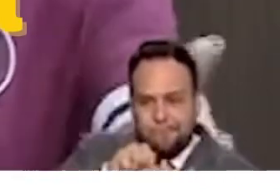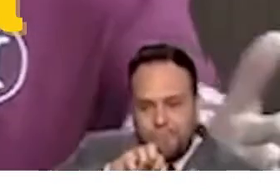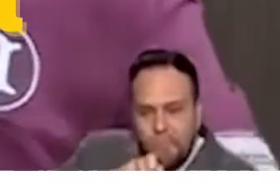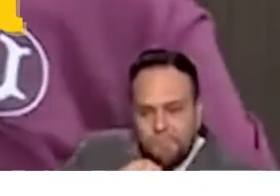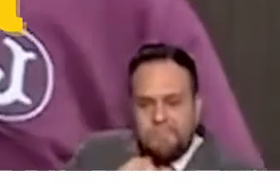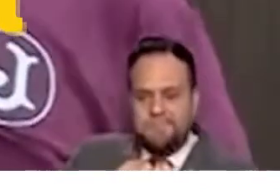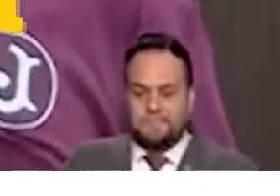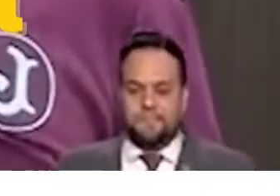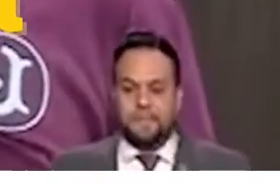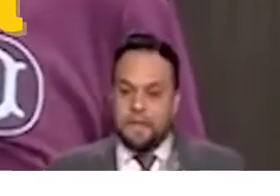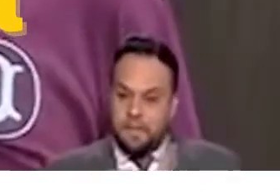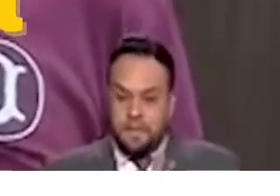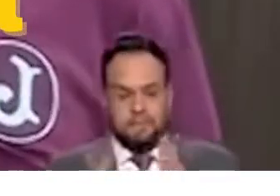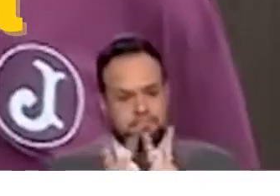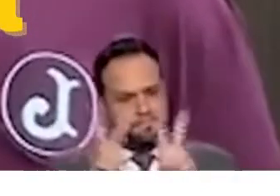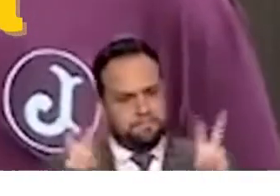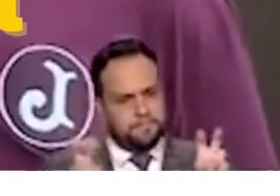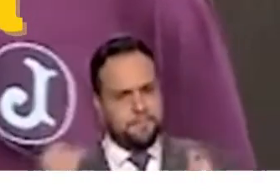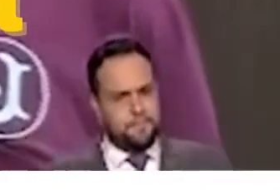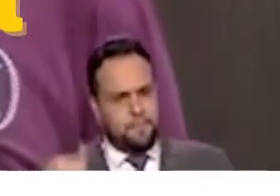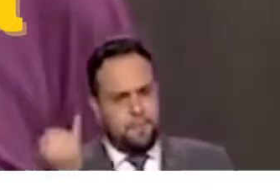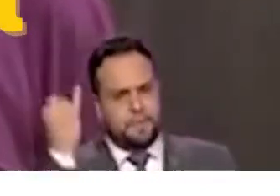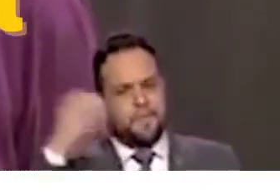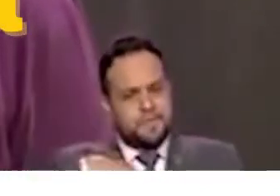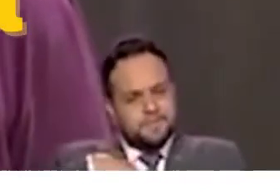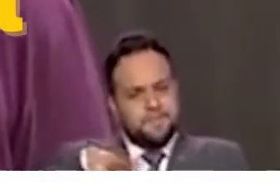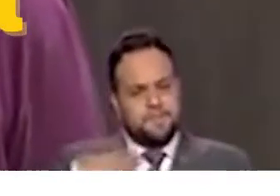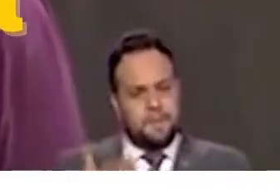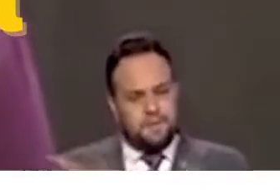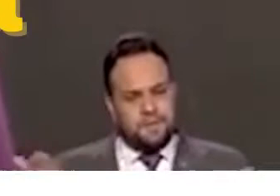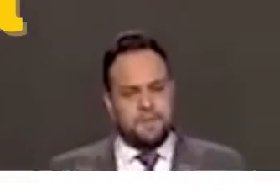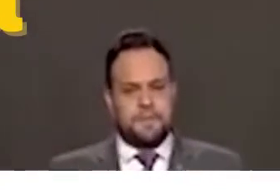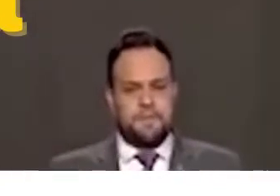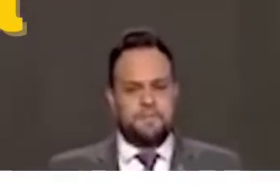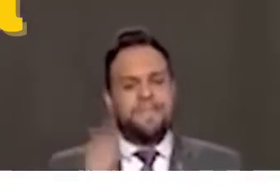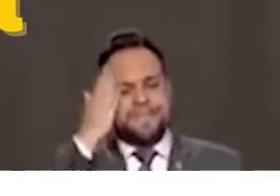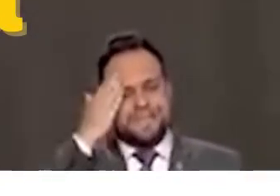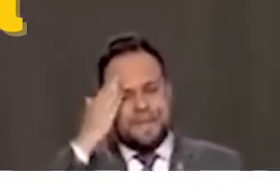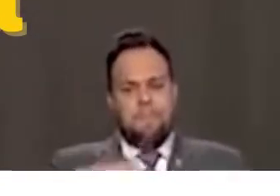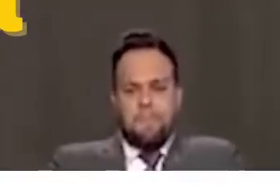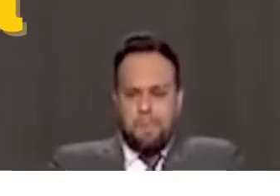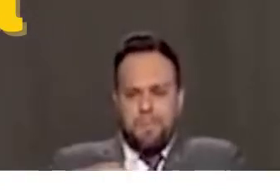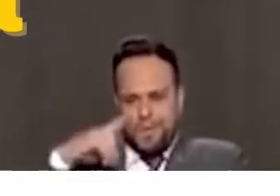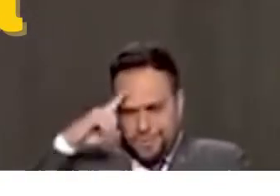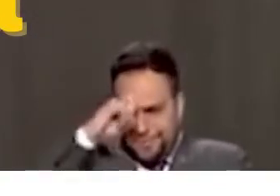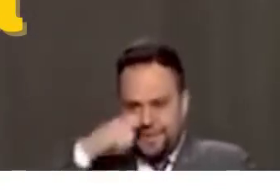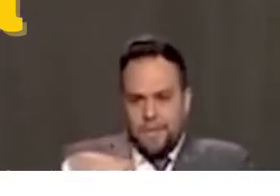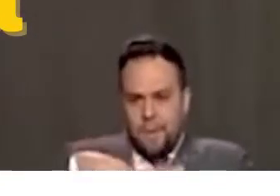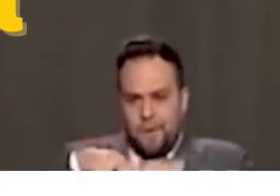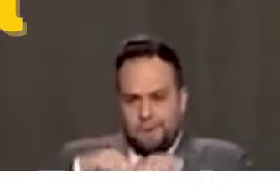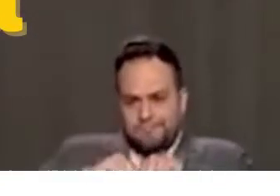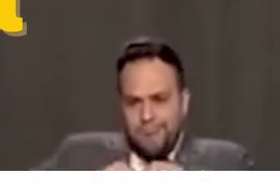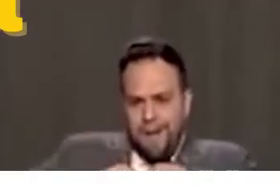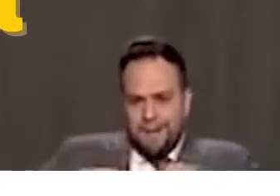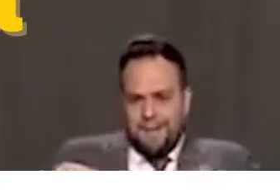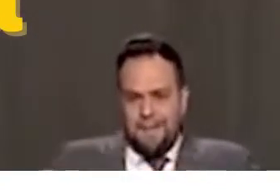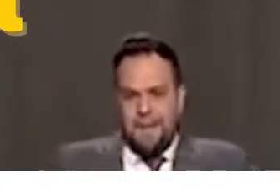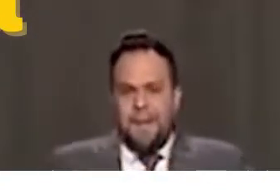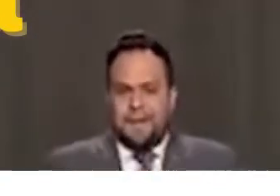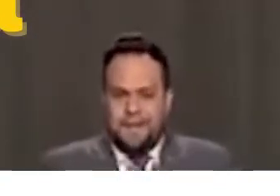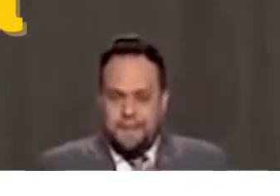Faltou um assunto importante aqui, aproveitar vocês. Vivemos um momento difícil com a pandemia, uma influência direta na